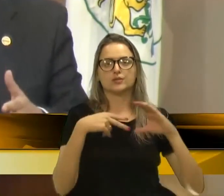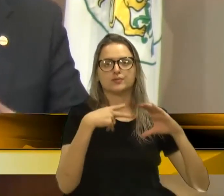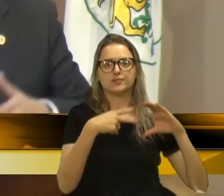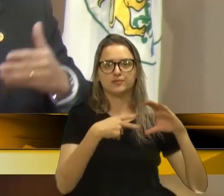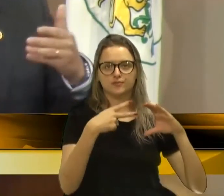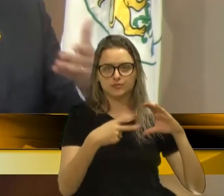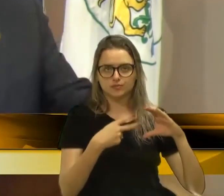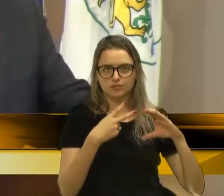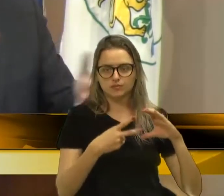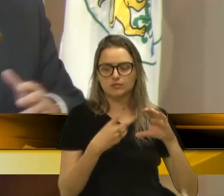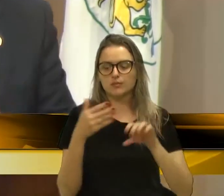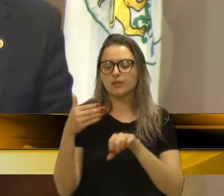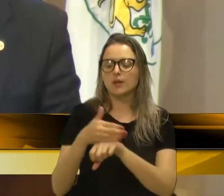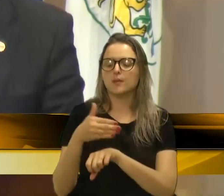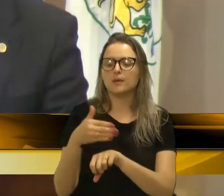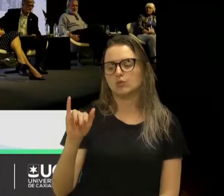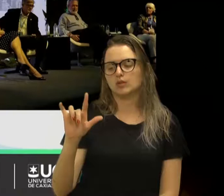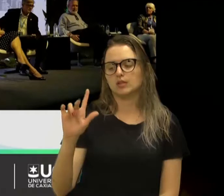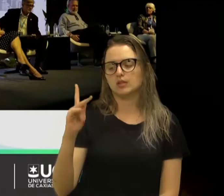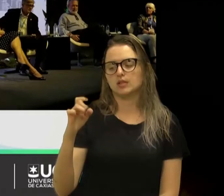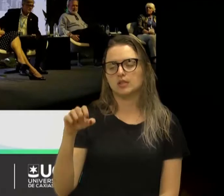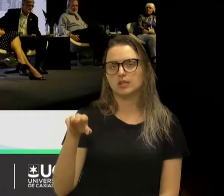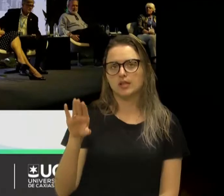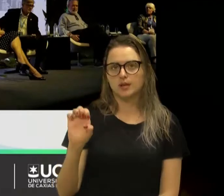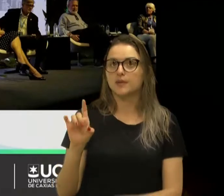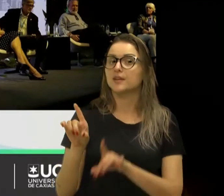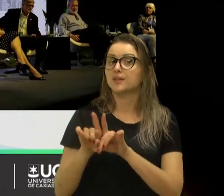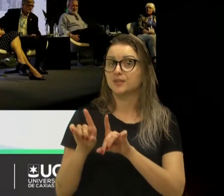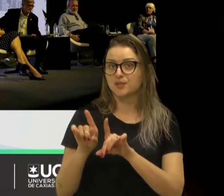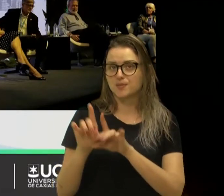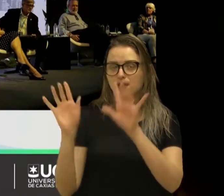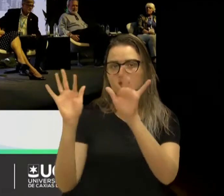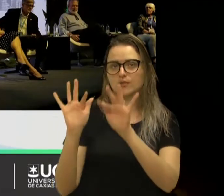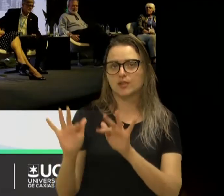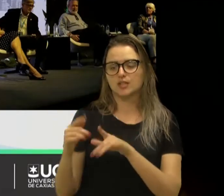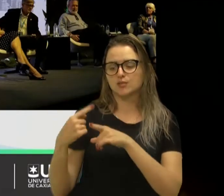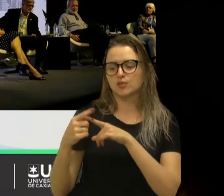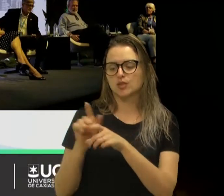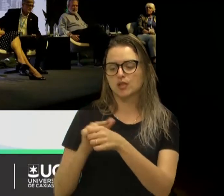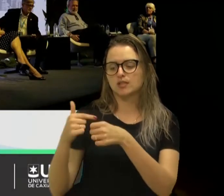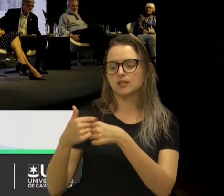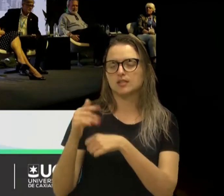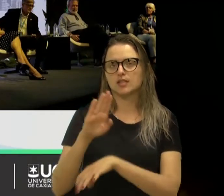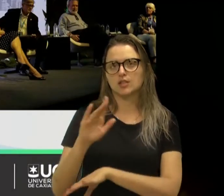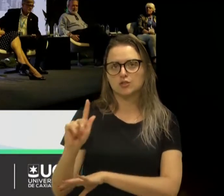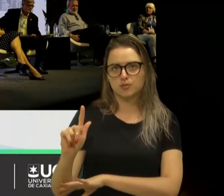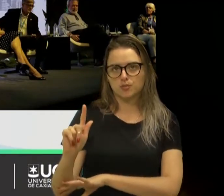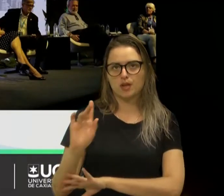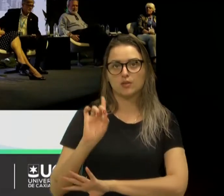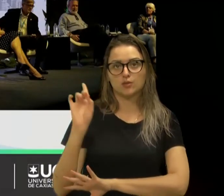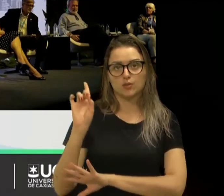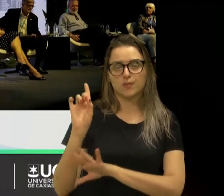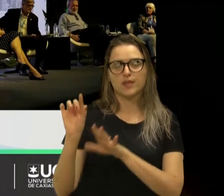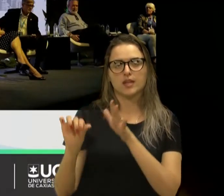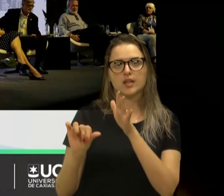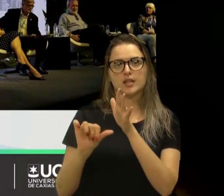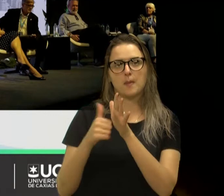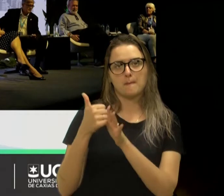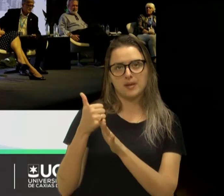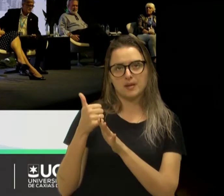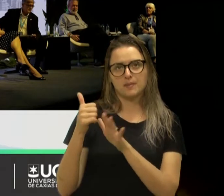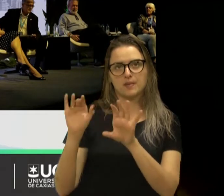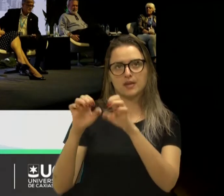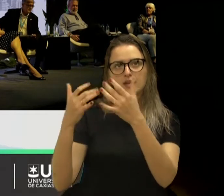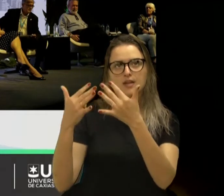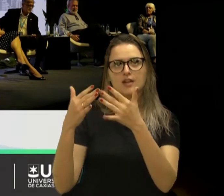para participar deste evento. Eu e o vereador Felipe tivemos também a felicidade